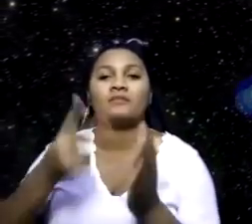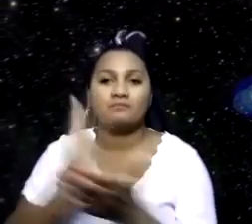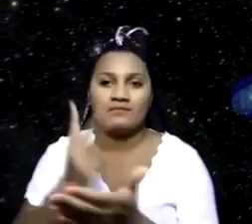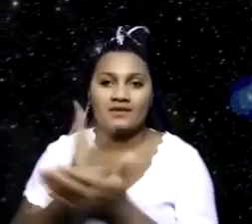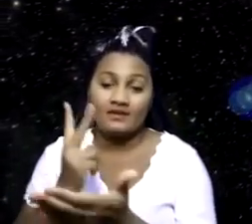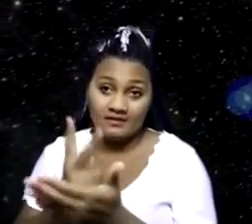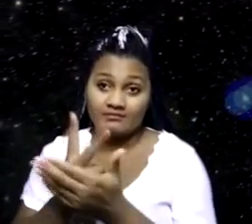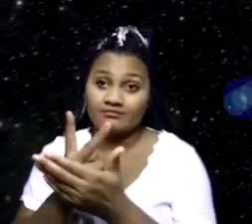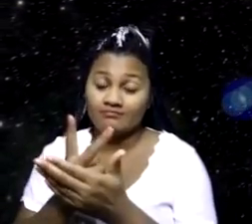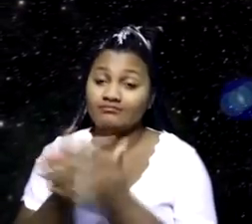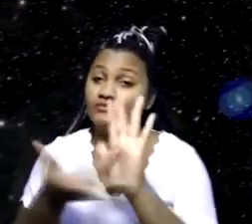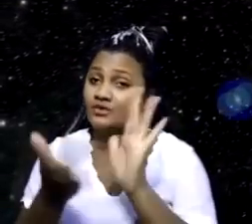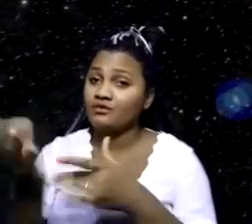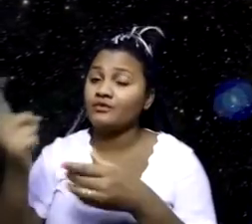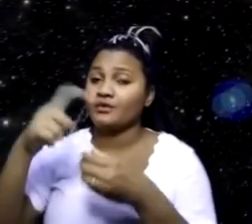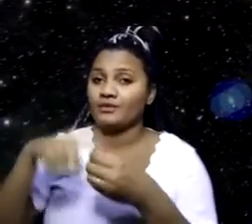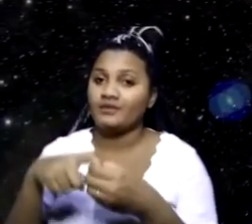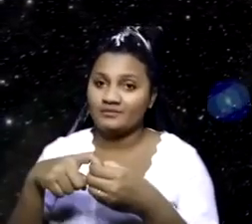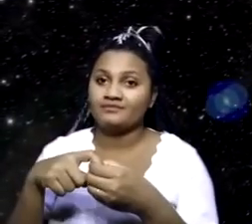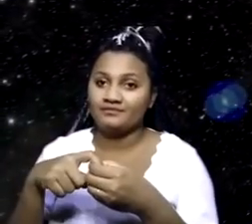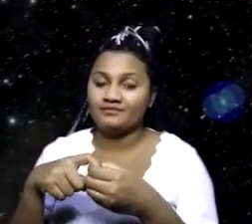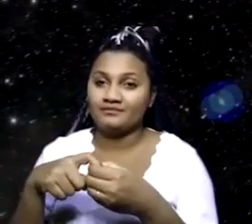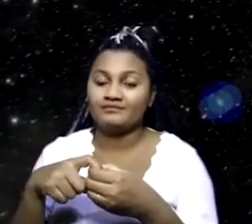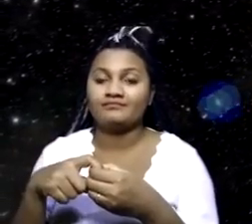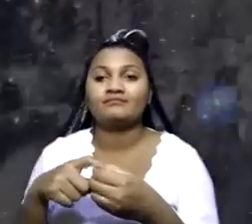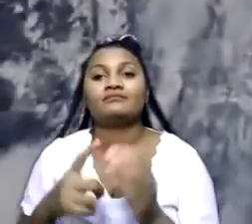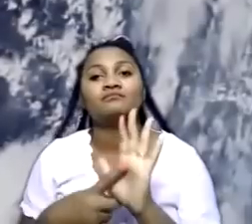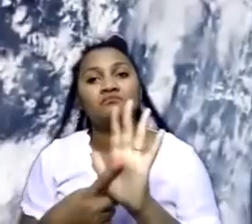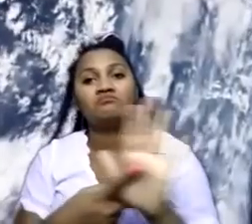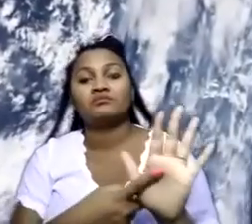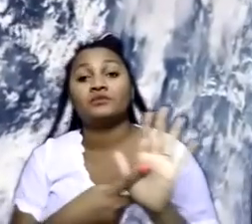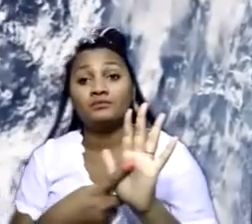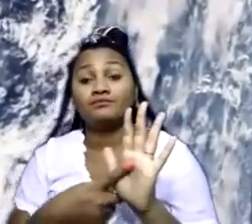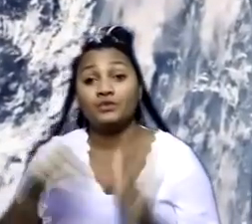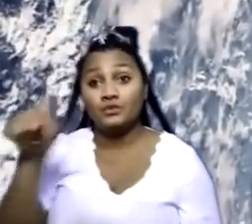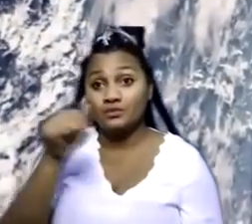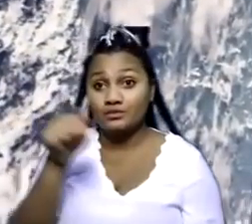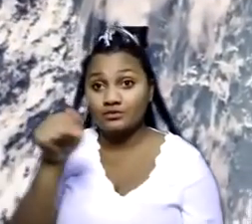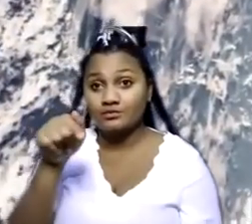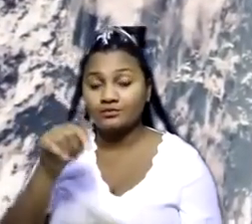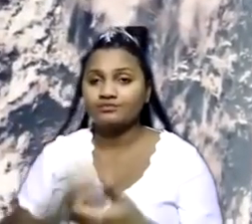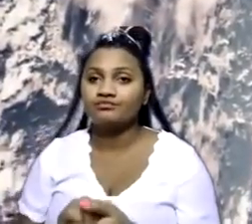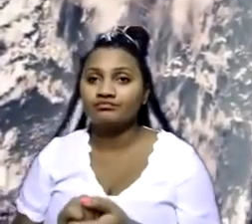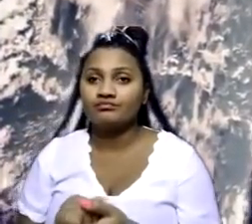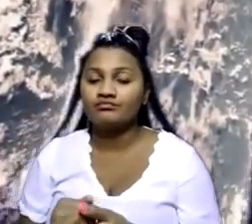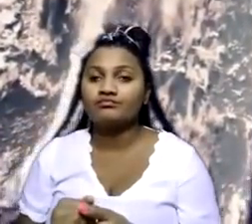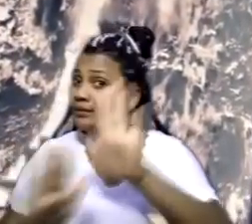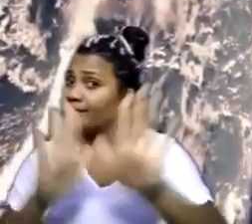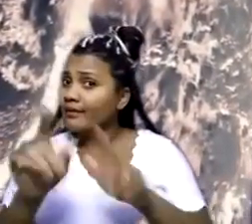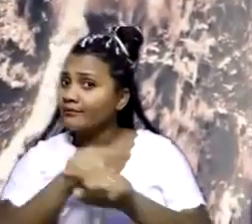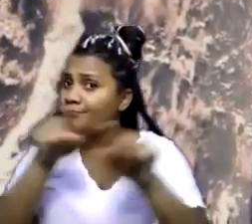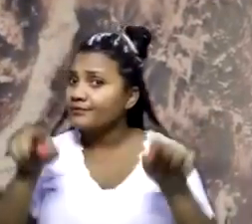os outros sinais da volta de Jesus começaram a aparecer. O sétimo sinal: surgimento do